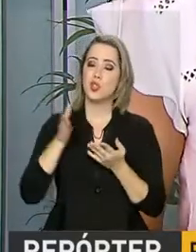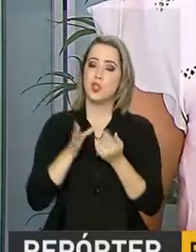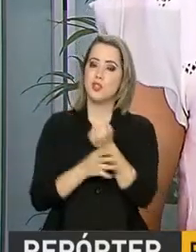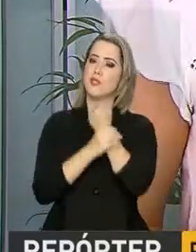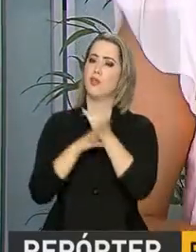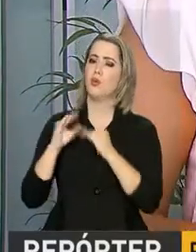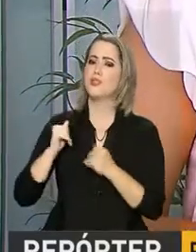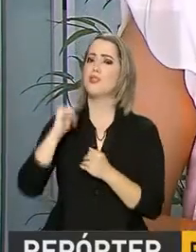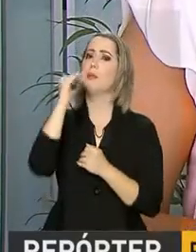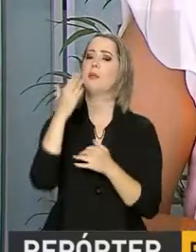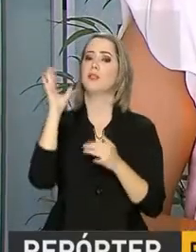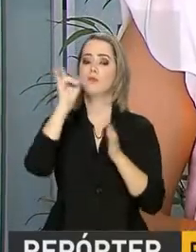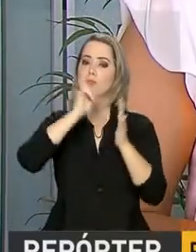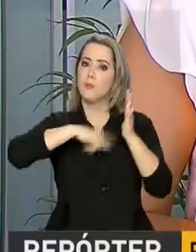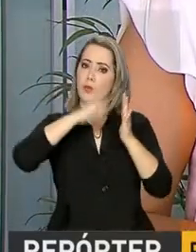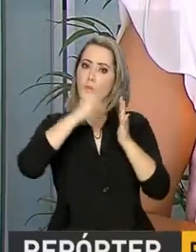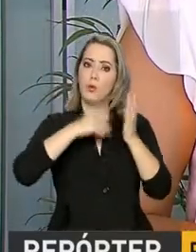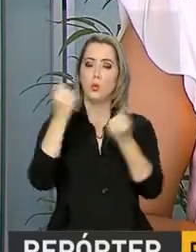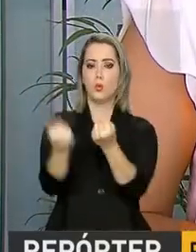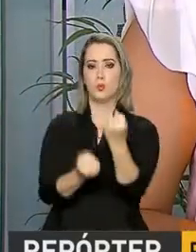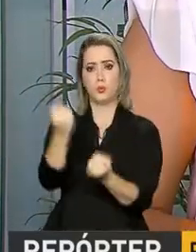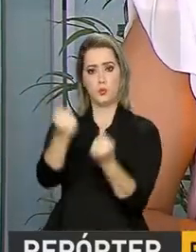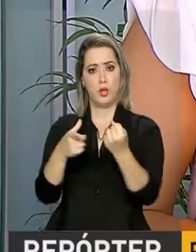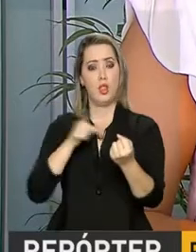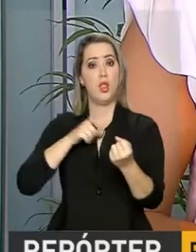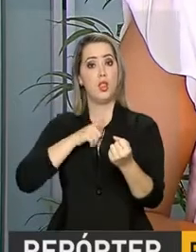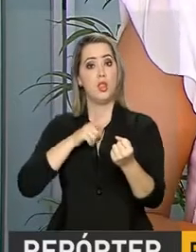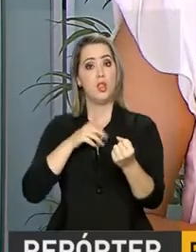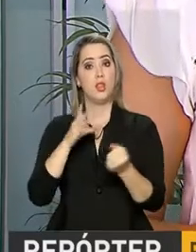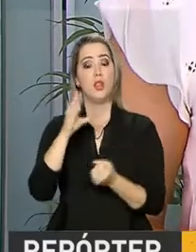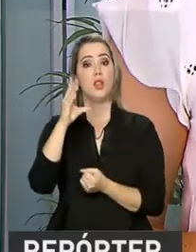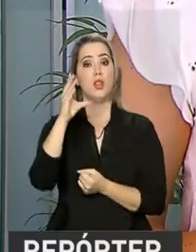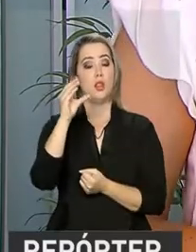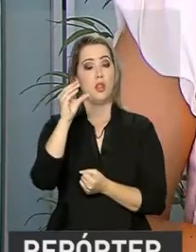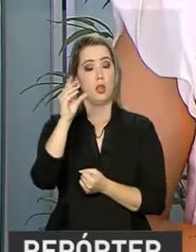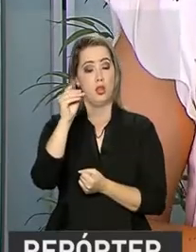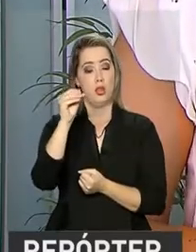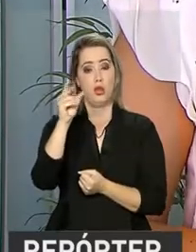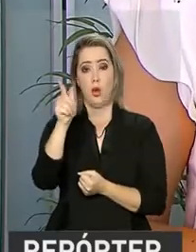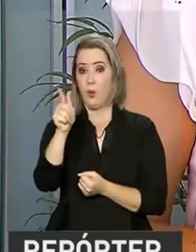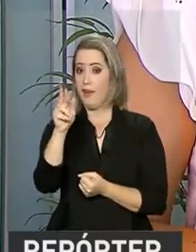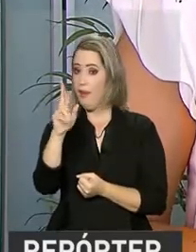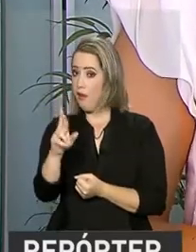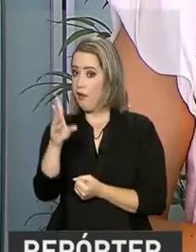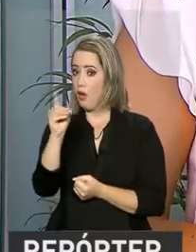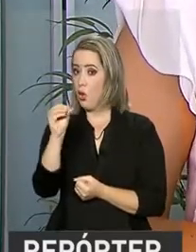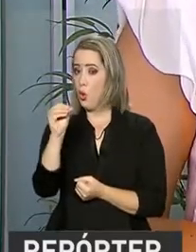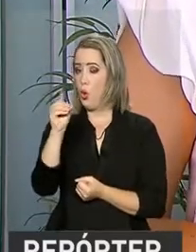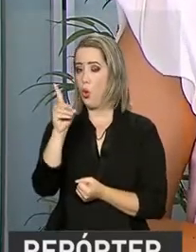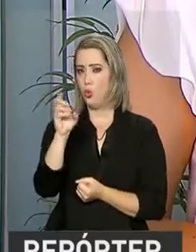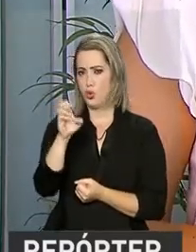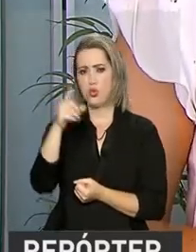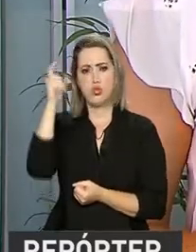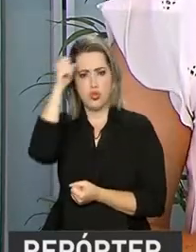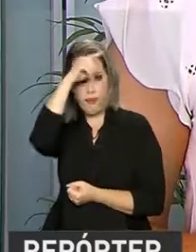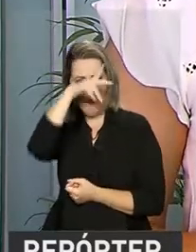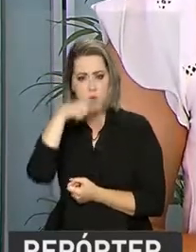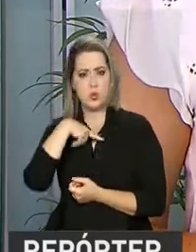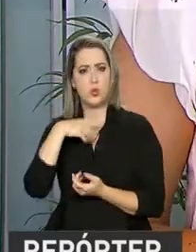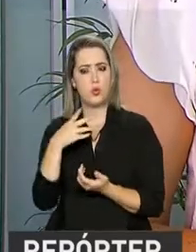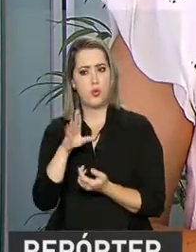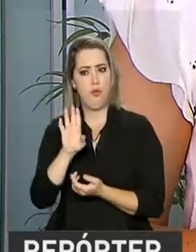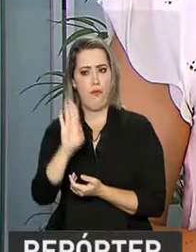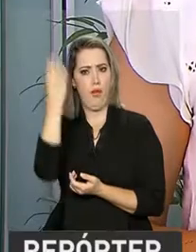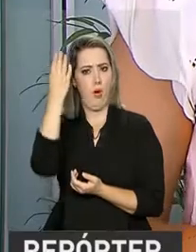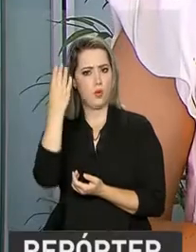mais é que a carteira nacional de habilitação vai ter um código digital que dificulta a falsificação isso beneficia o cidadão